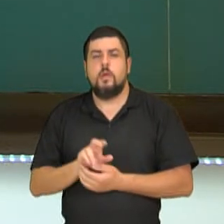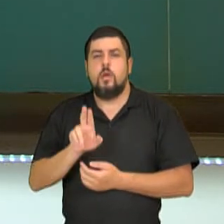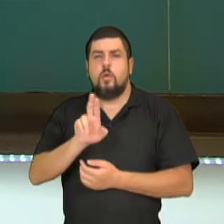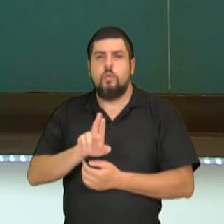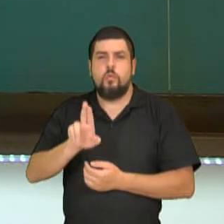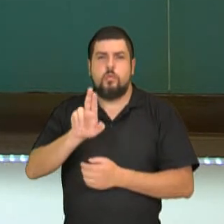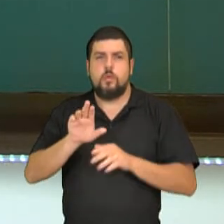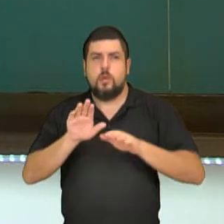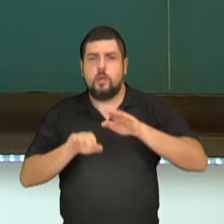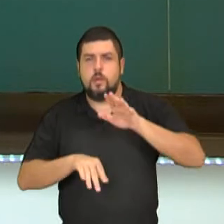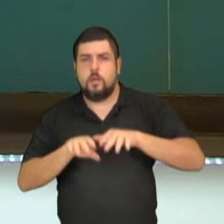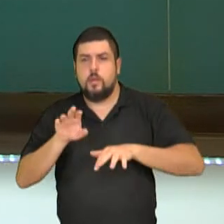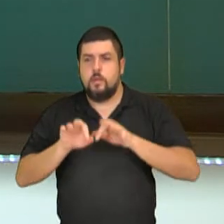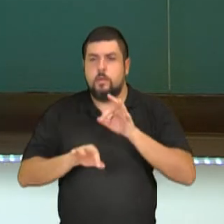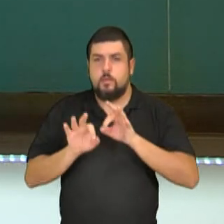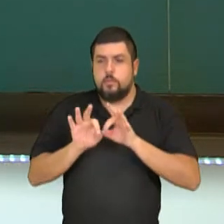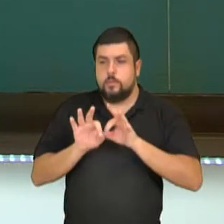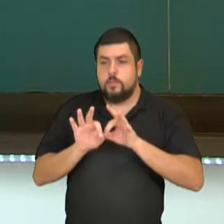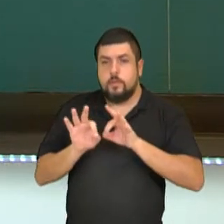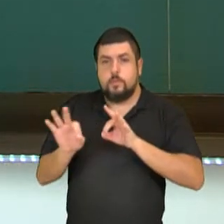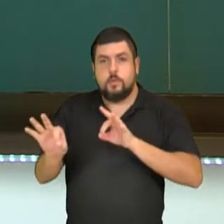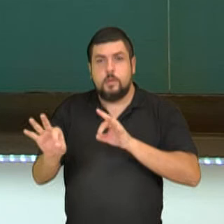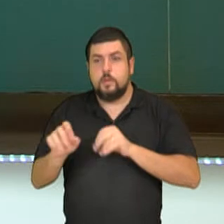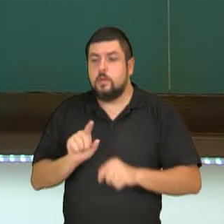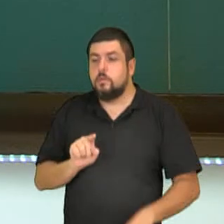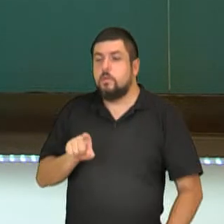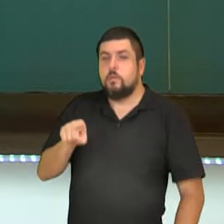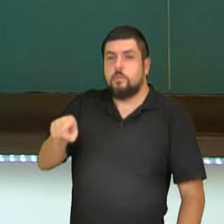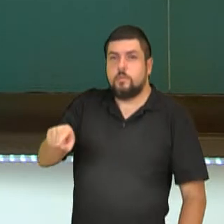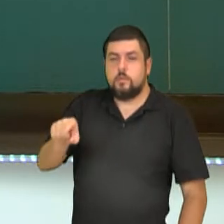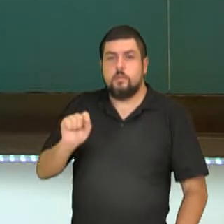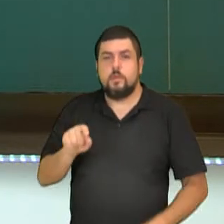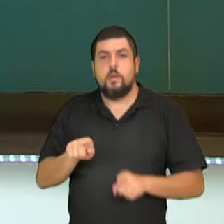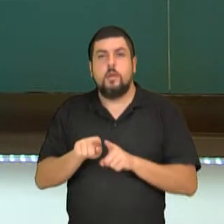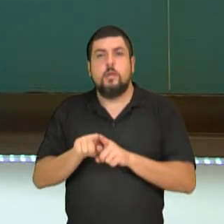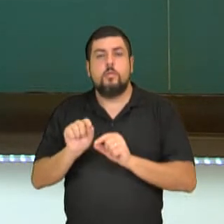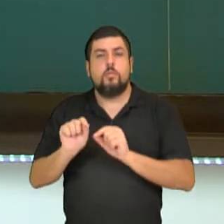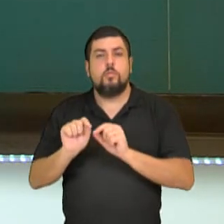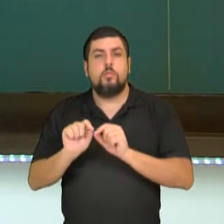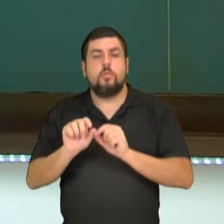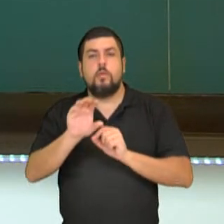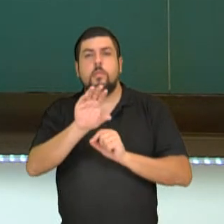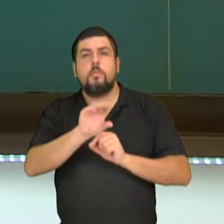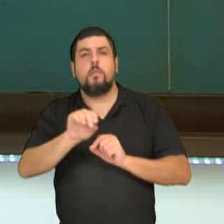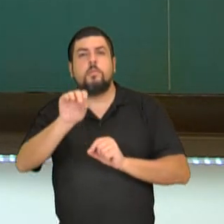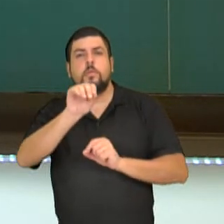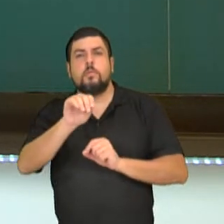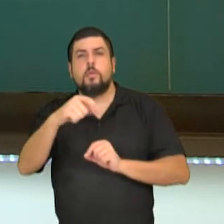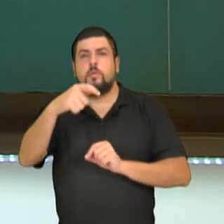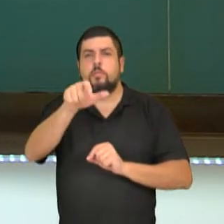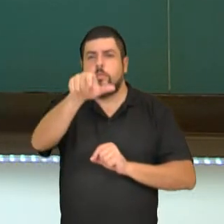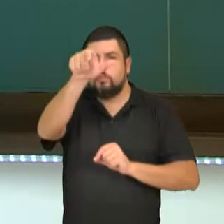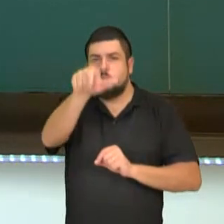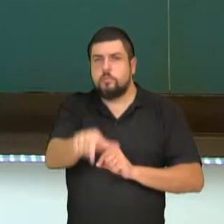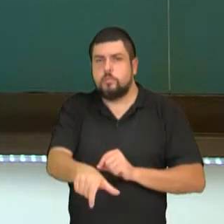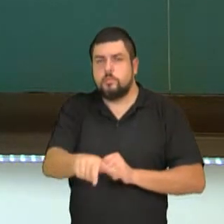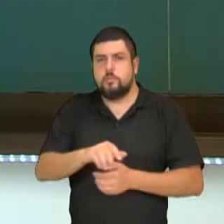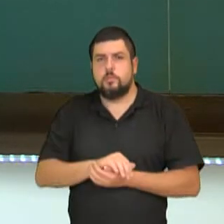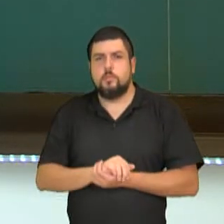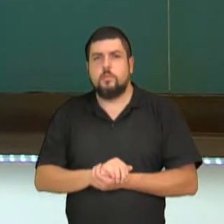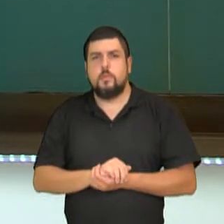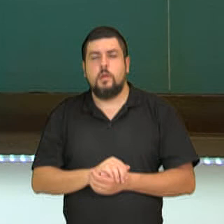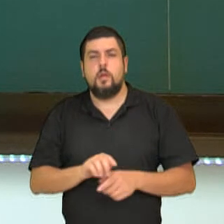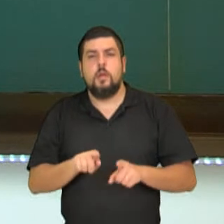a distância que está o falante e o que se necessita indicar. E conhecemos também esses outros